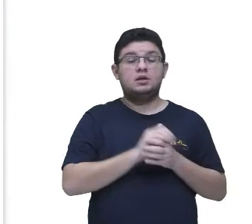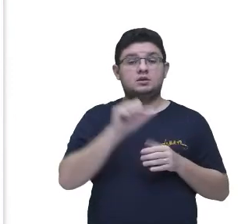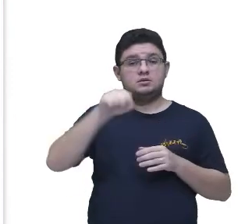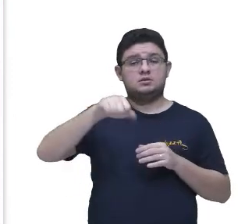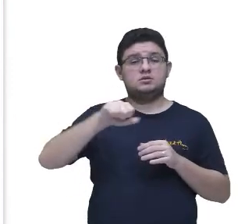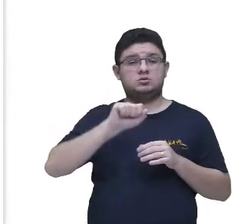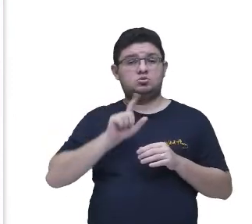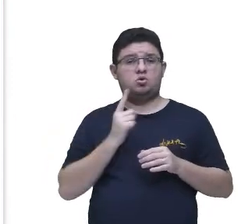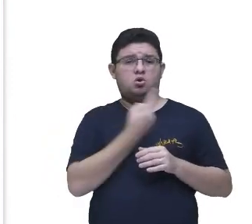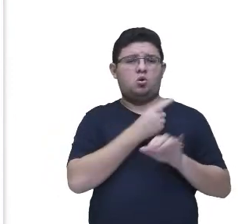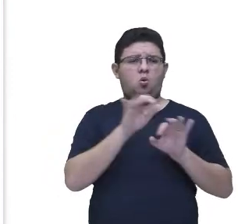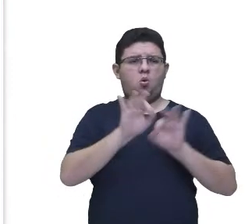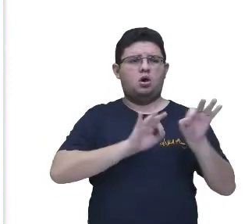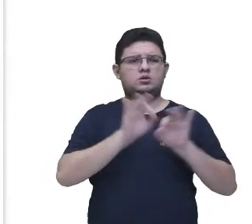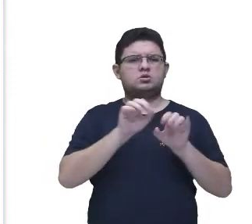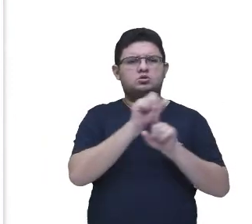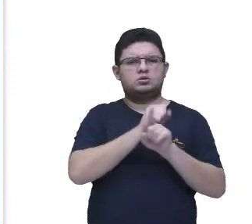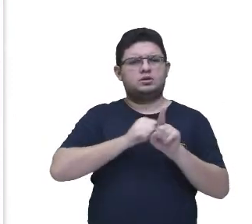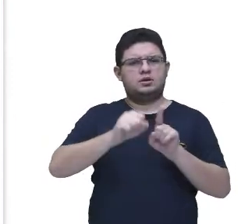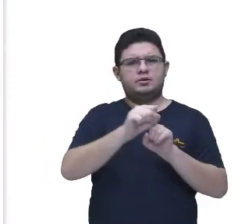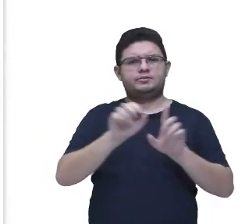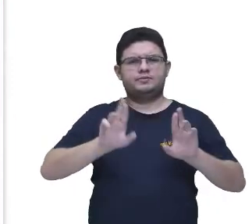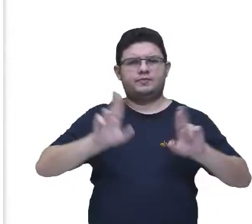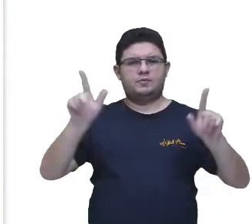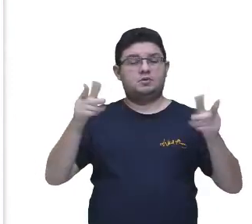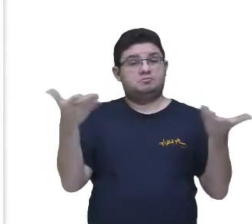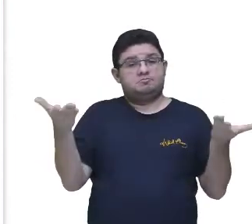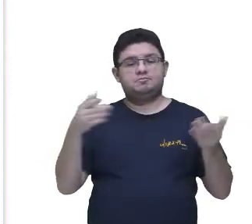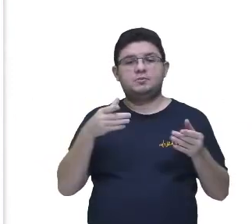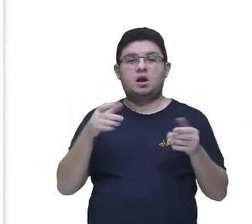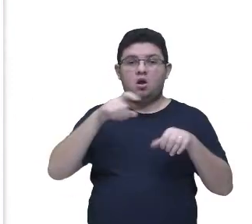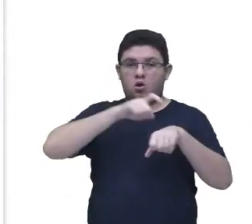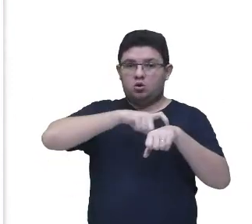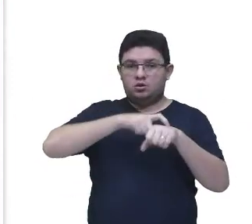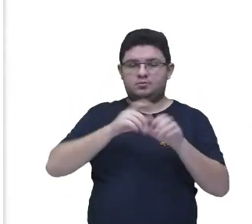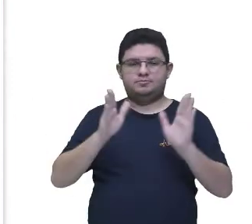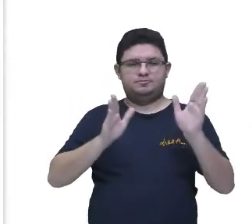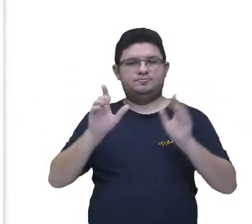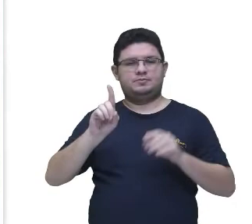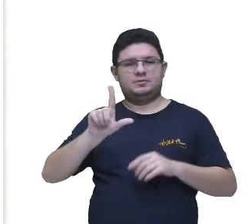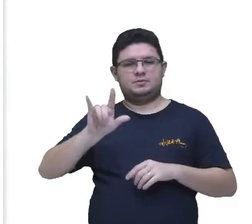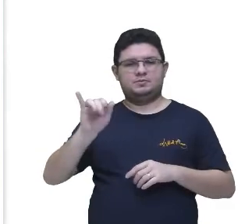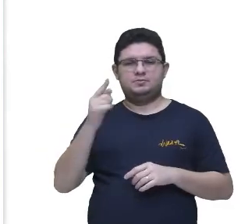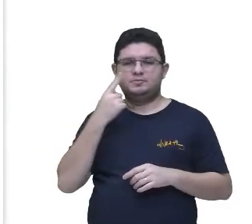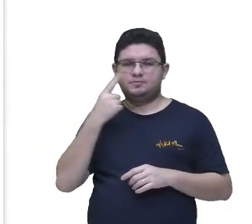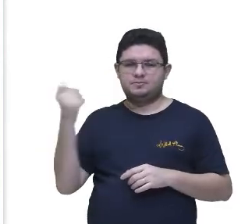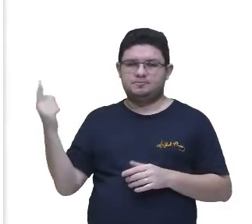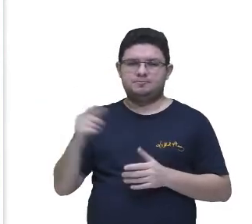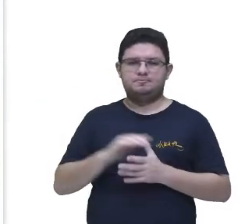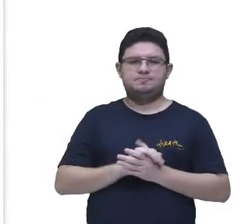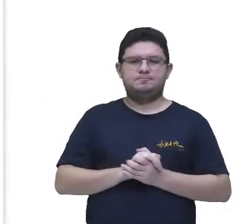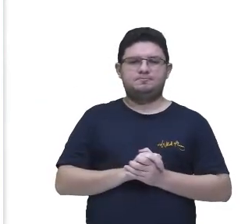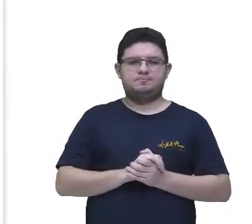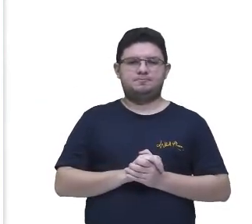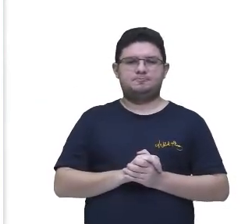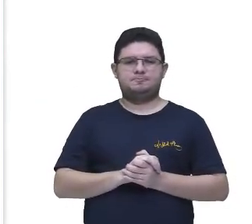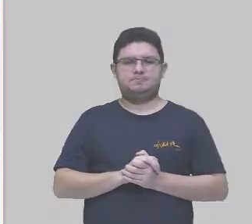pode mudar? Então fica aí para vocês esse pensamento, enquanto isso vamos chamar a nossa dinâmica local interativa.